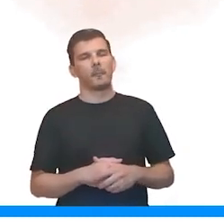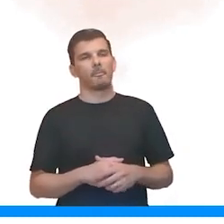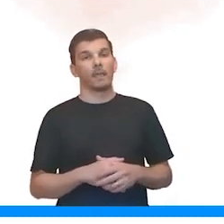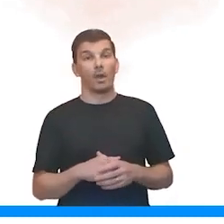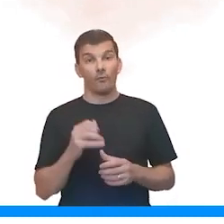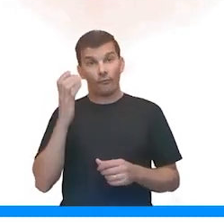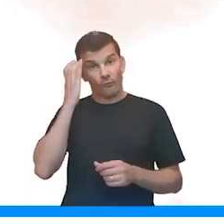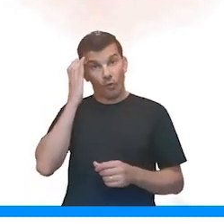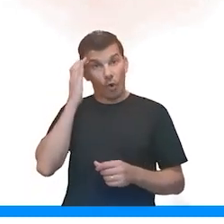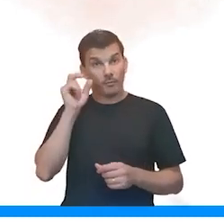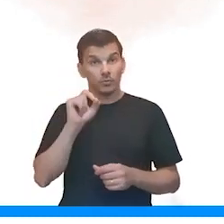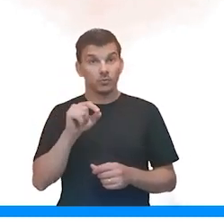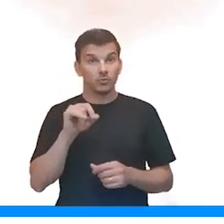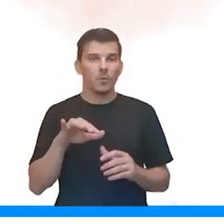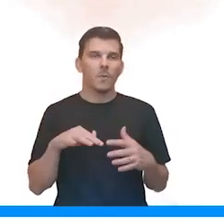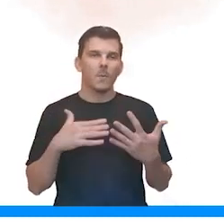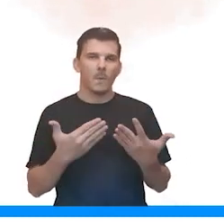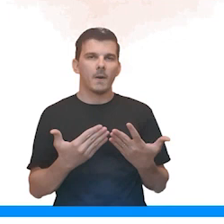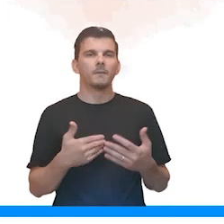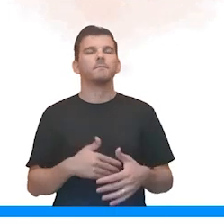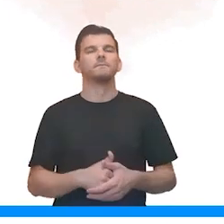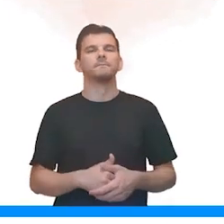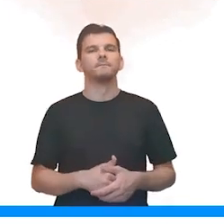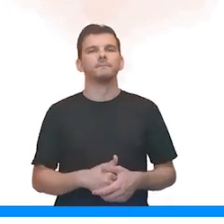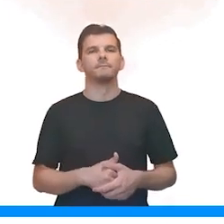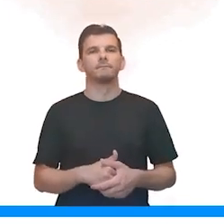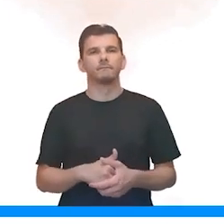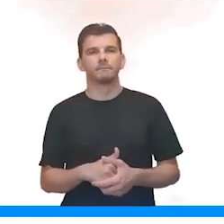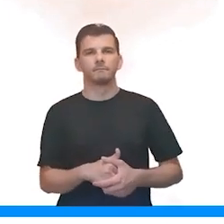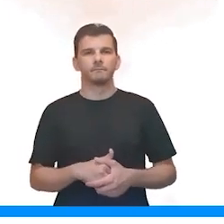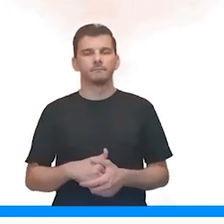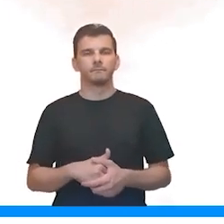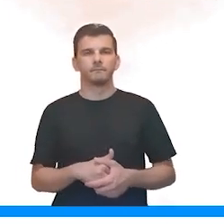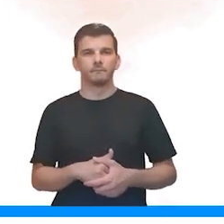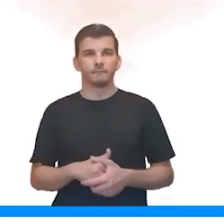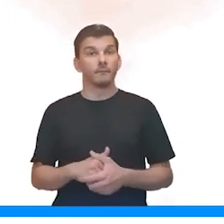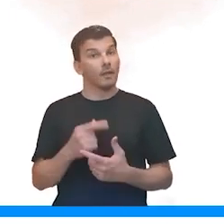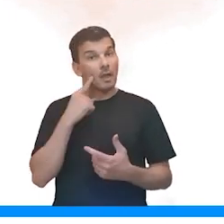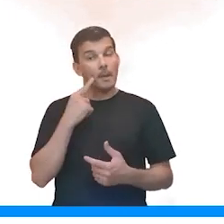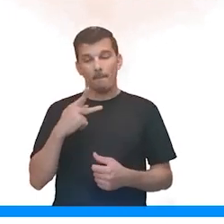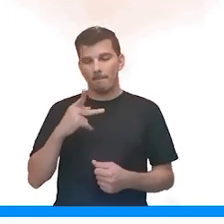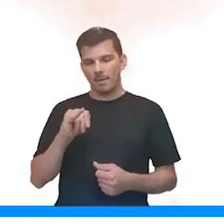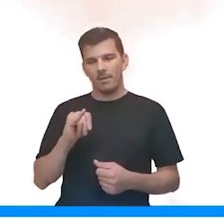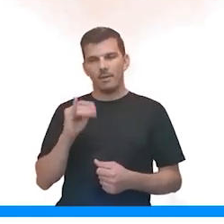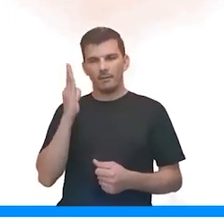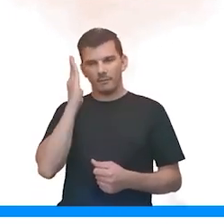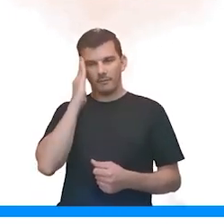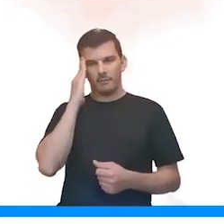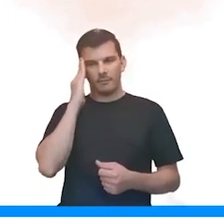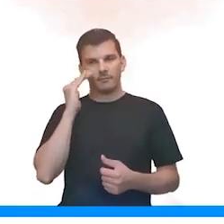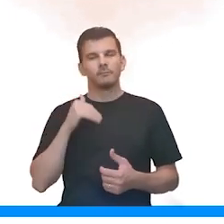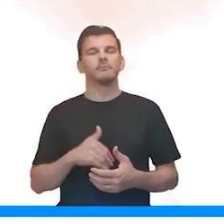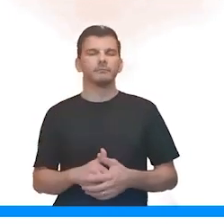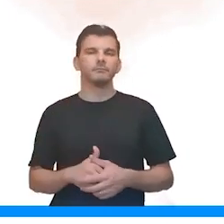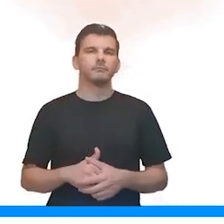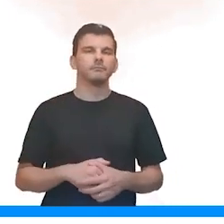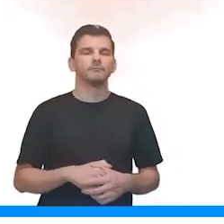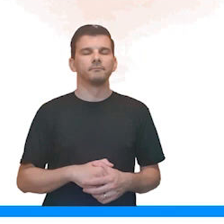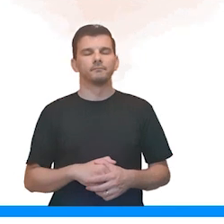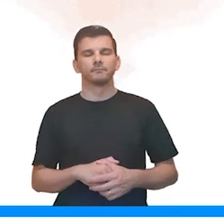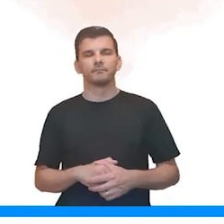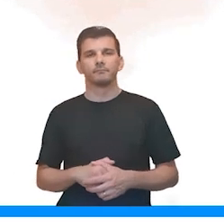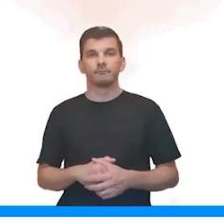aqui. O trabalho vai ser πr ao quadrado. Não tem como desenhar o π aqui, então vou escrever π, vocês vão entender,